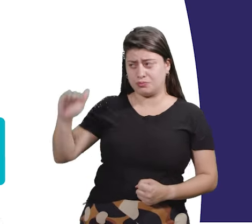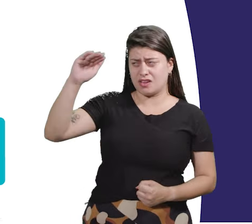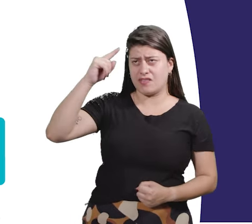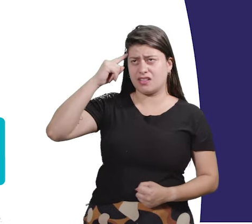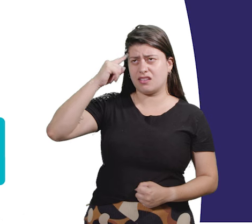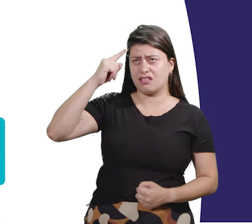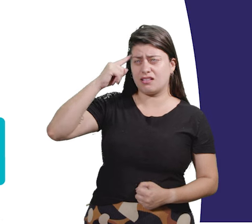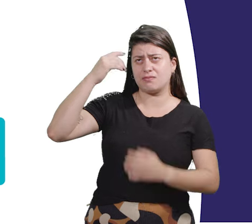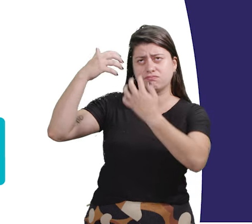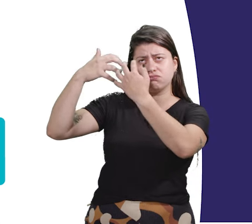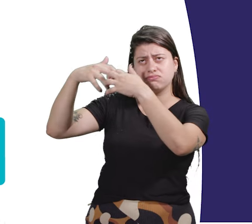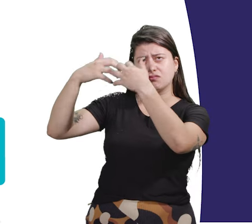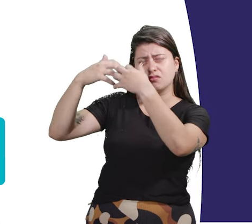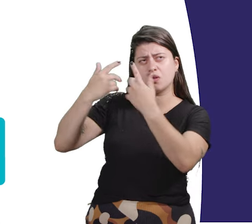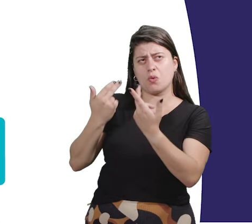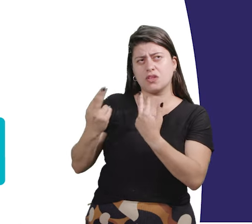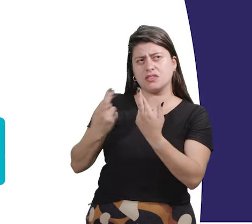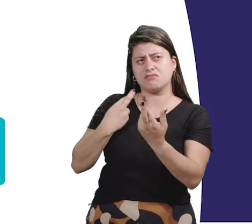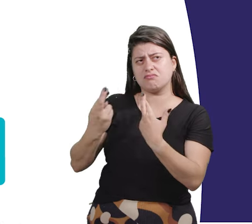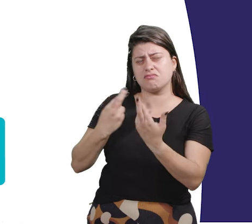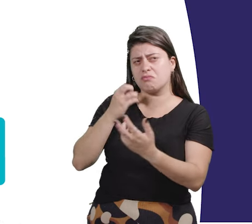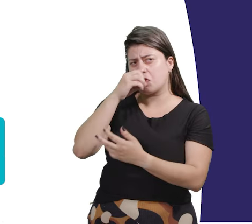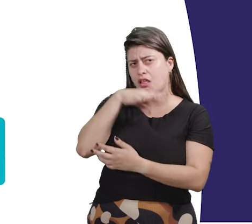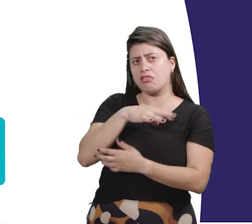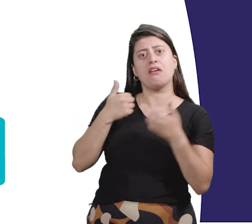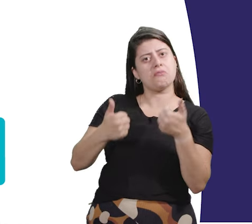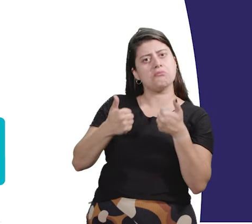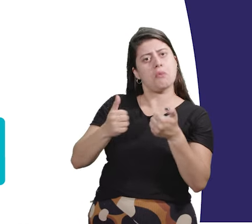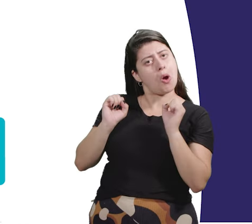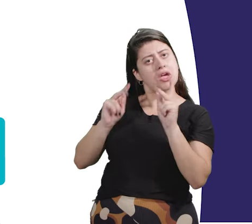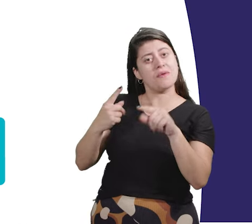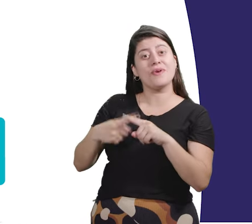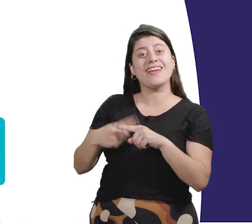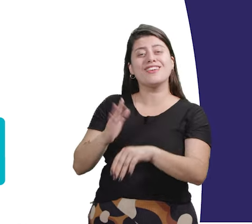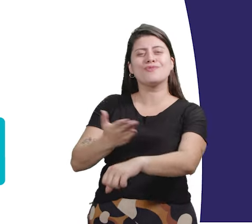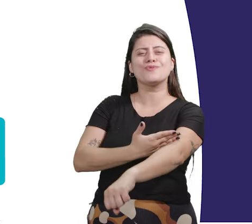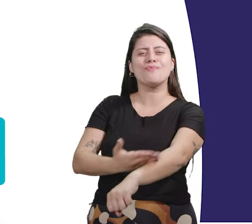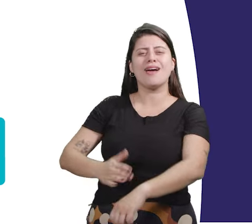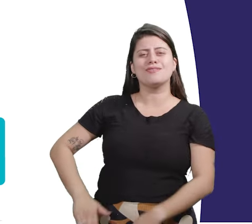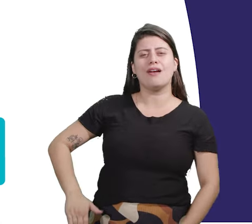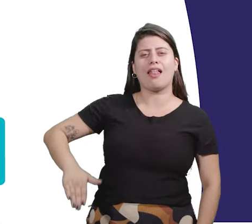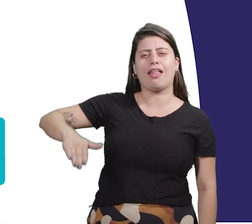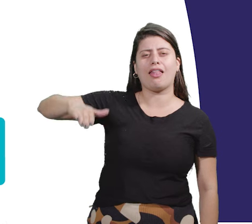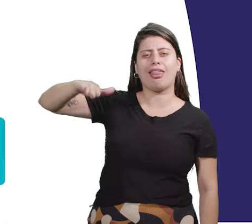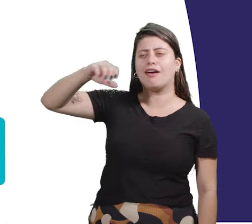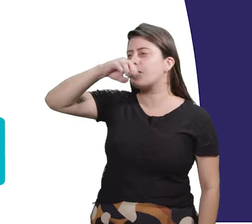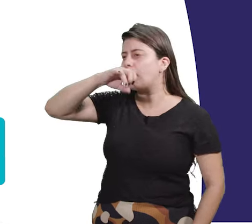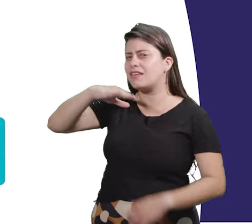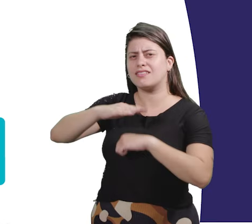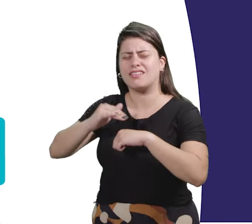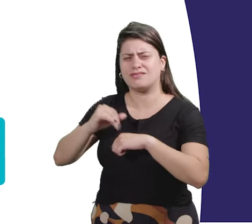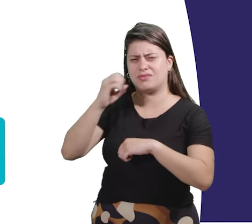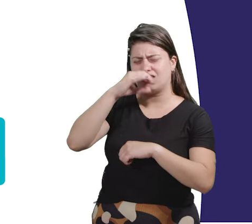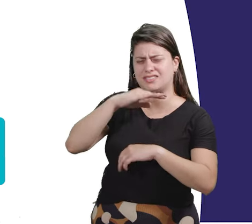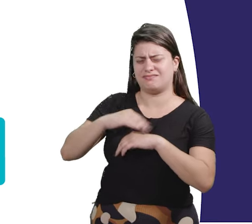relações saudáveis, porque ele foi educado com aquele princípio, né? E a gente precisa entender que esse desenvolvimento emocional que a gente cria na